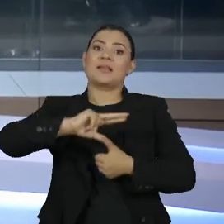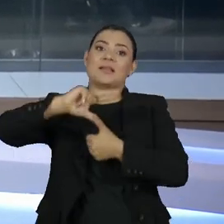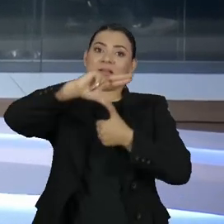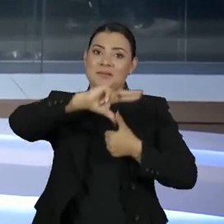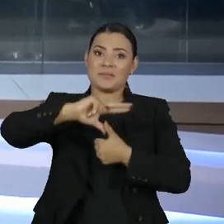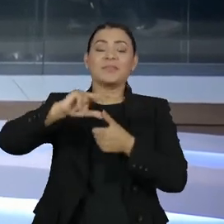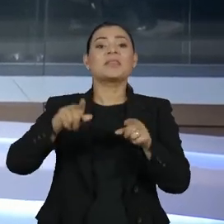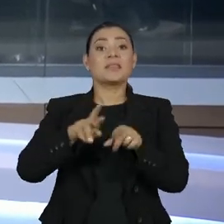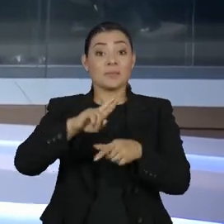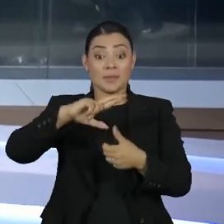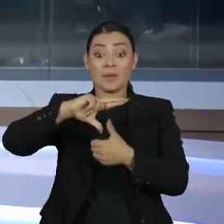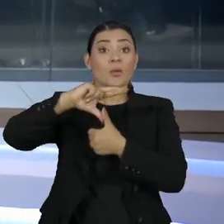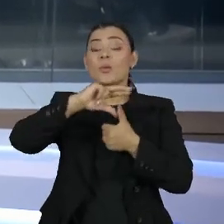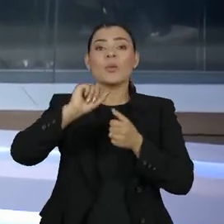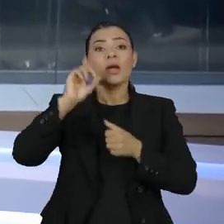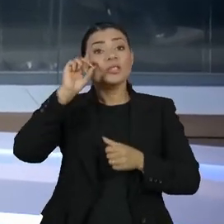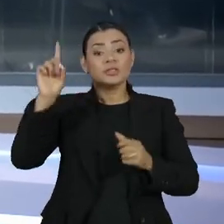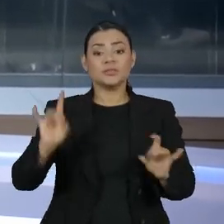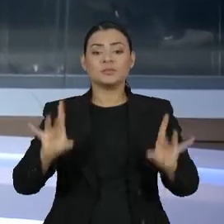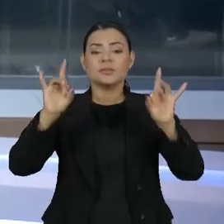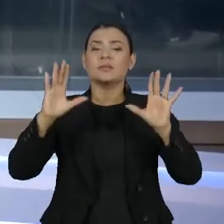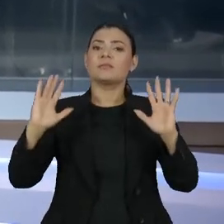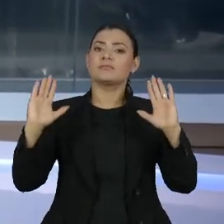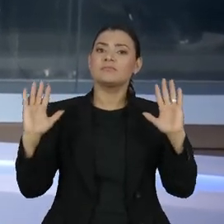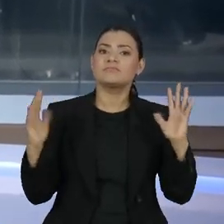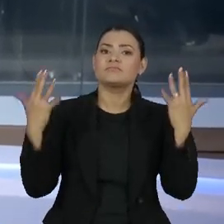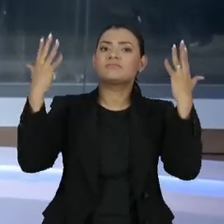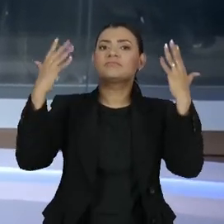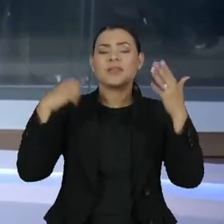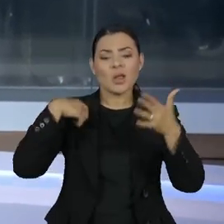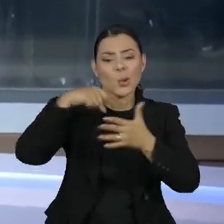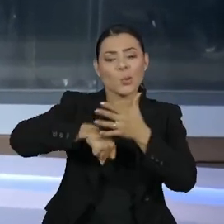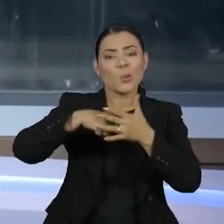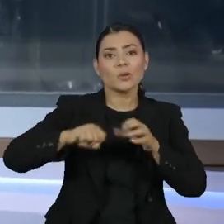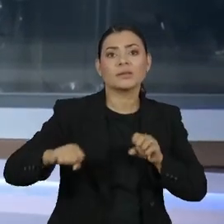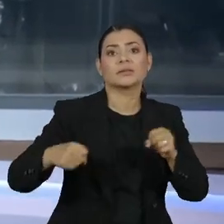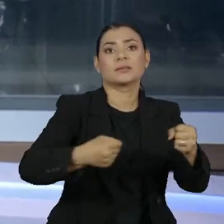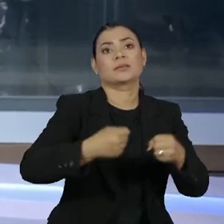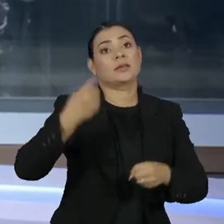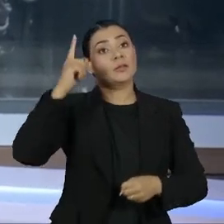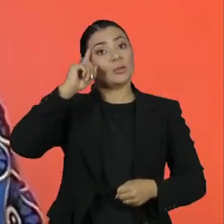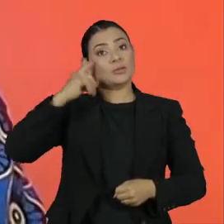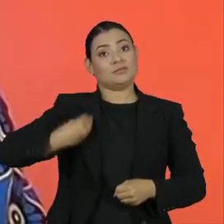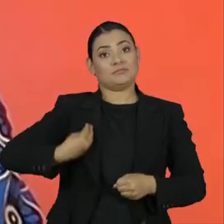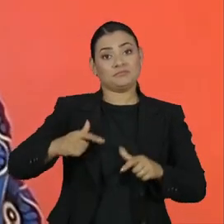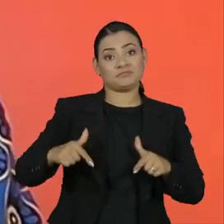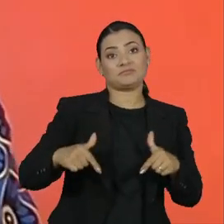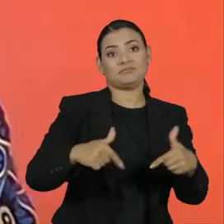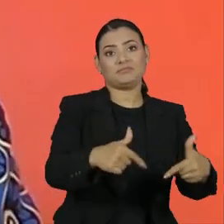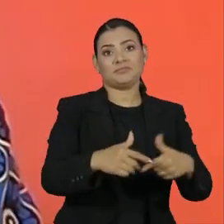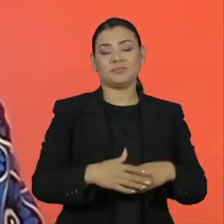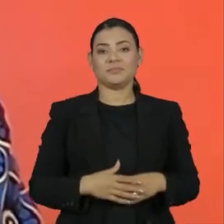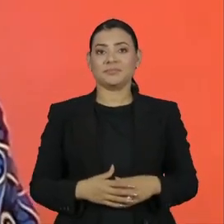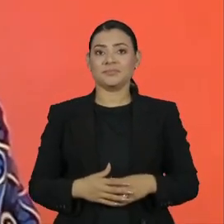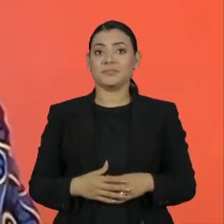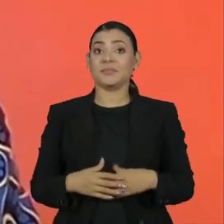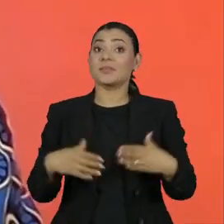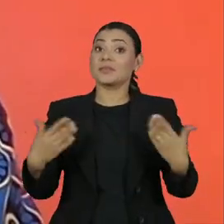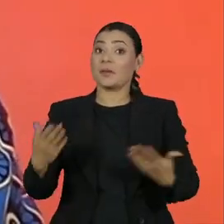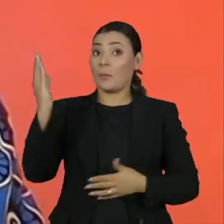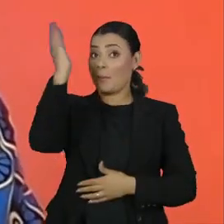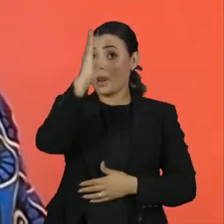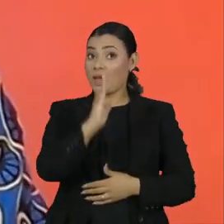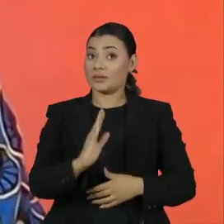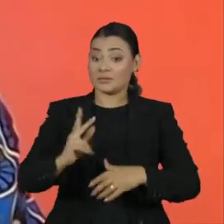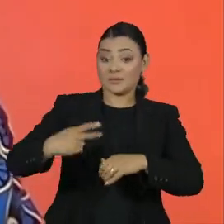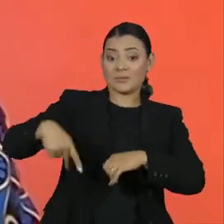e caribenha. Uma data para entender e valorizar o papel e a luta delas no dia a dia. Em um país como o Brasil,